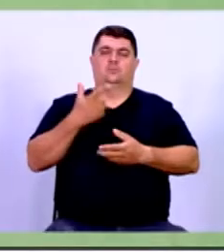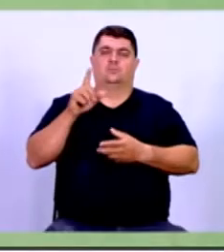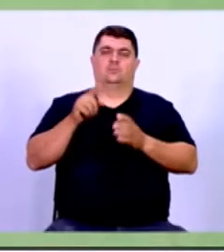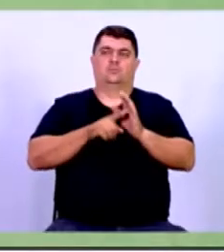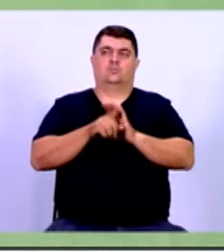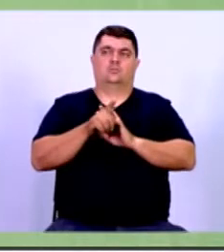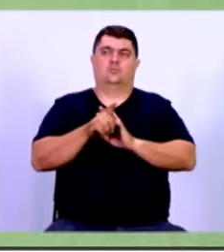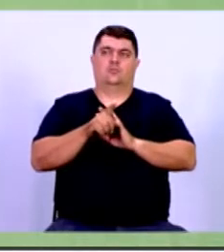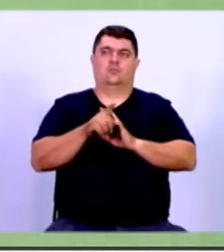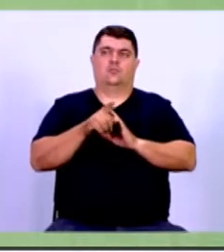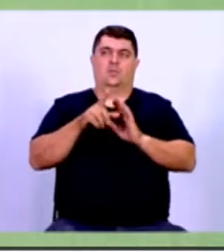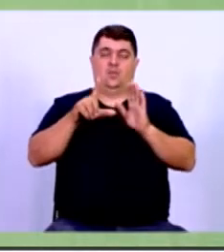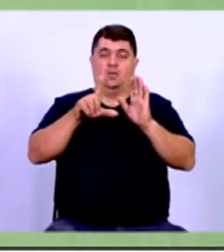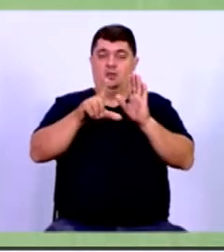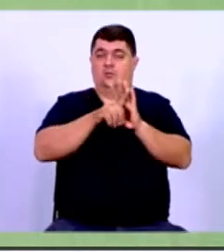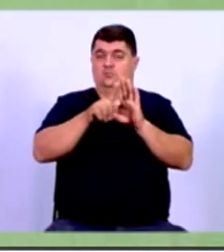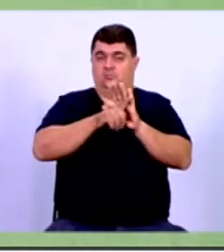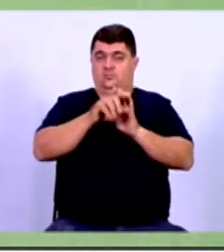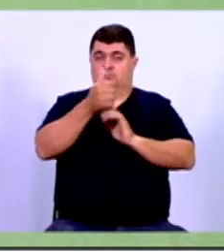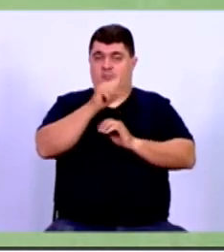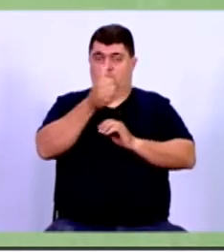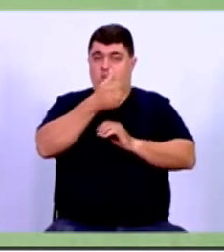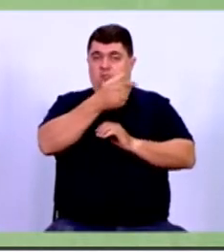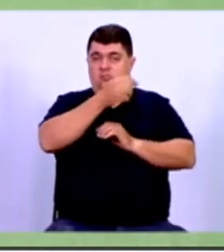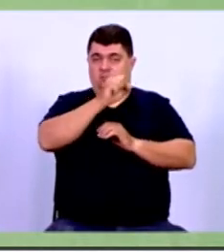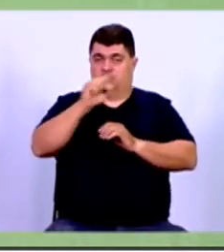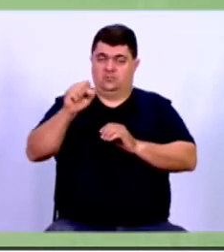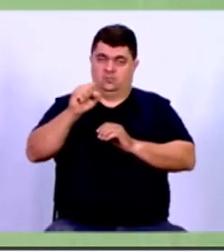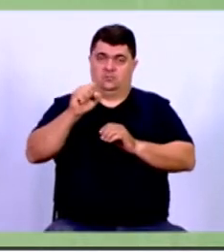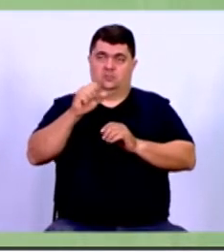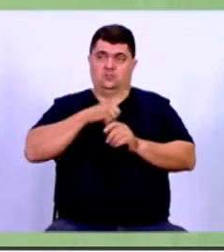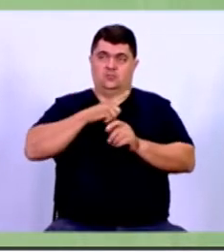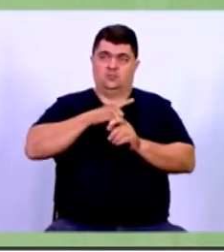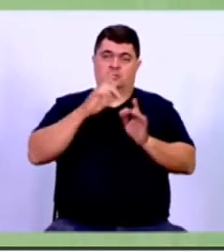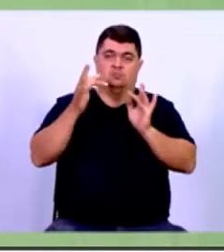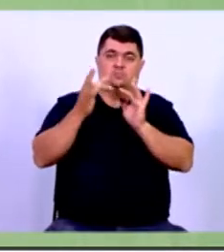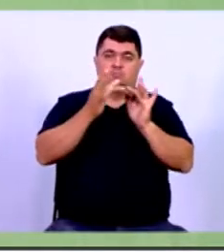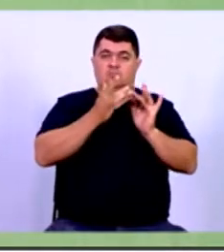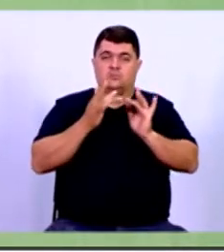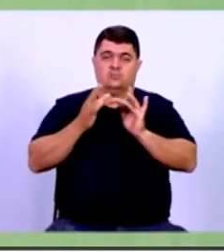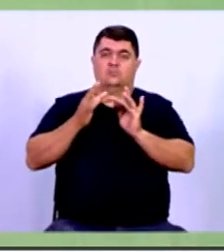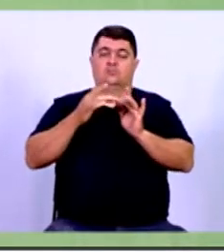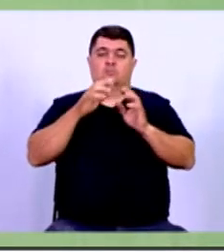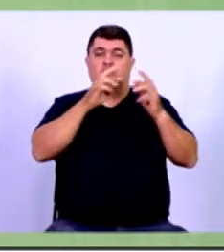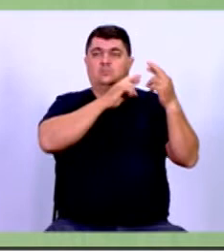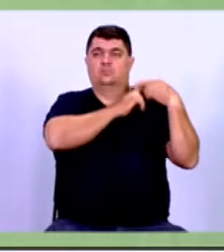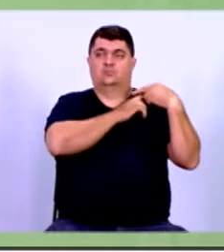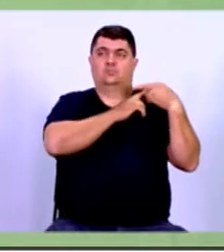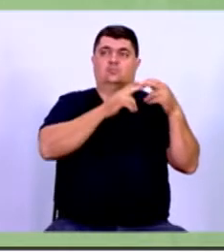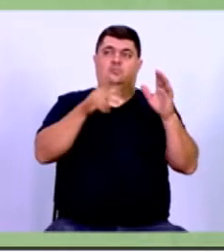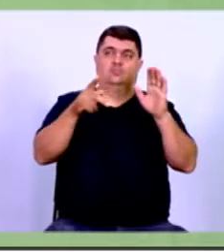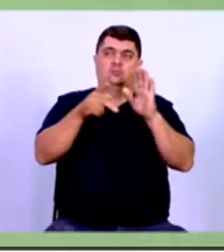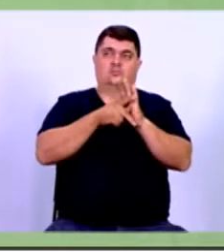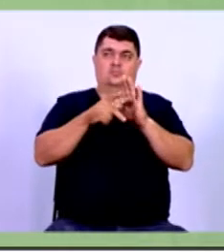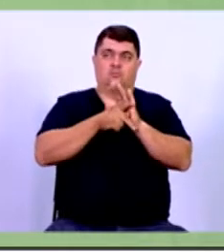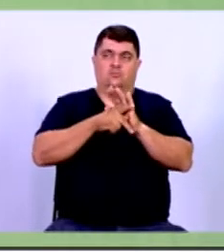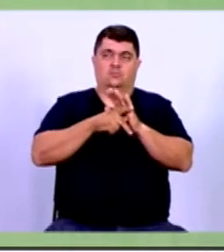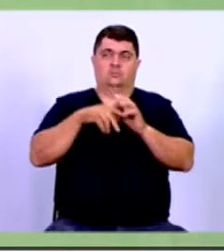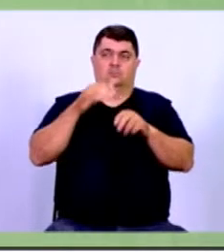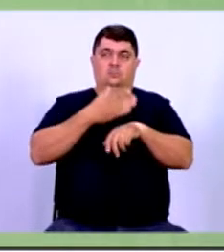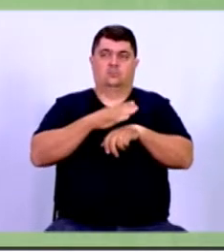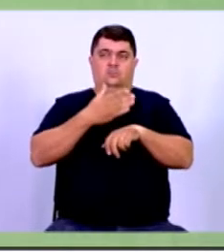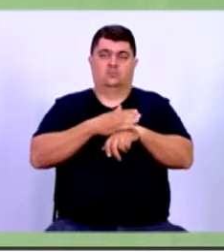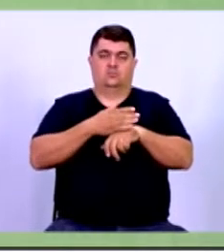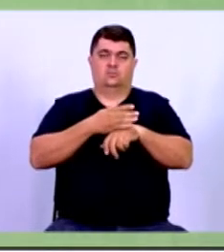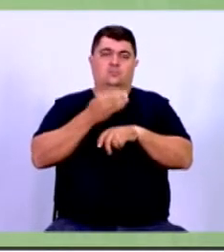pergunta, com base na Lei 11.788, relacione as responsabilidades dos agentes na realização do